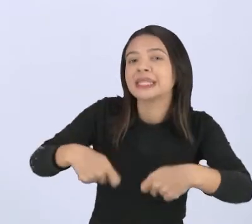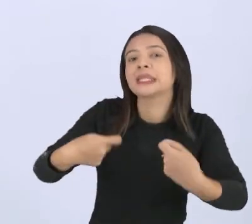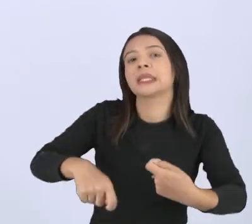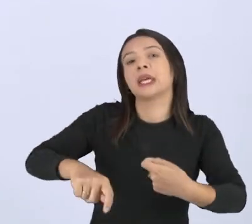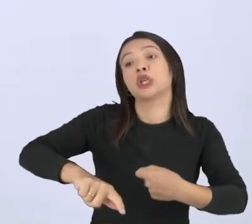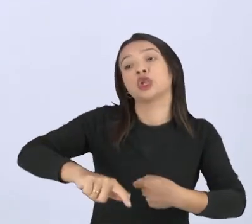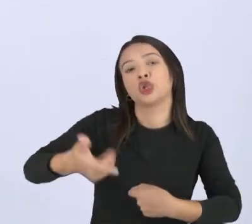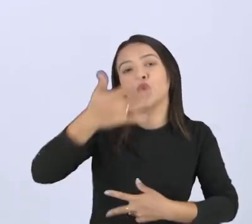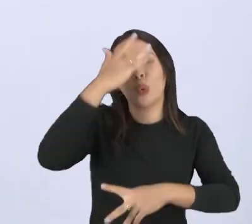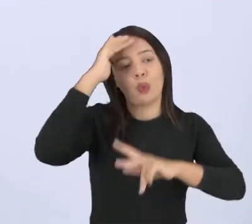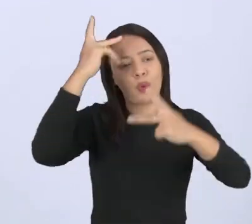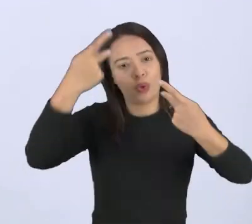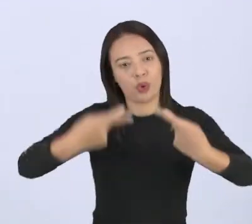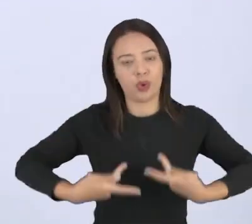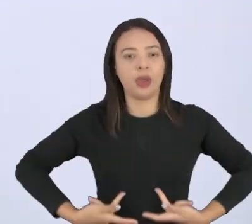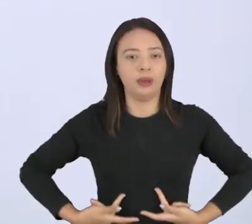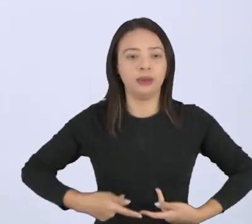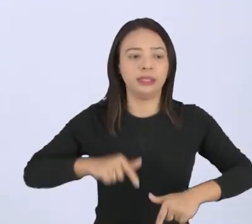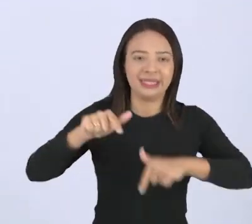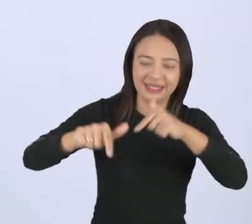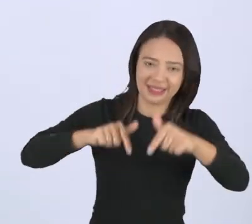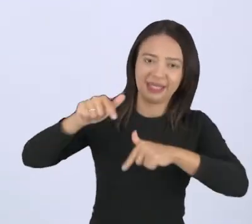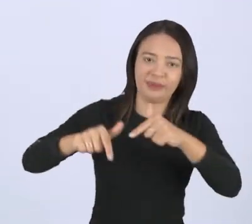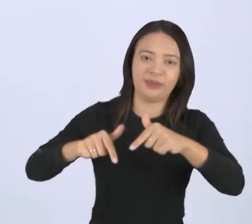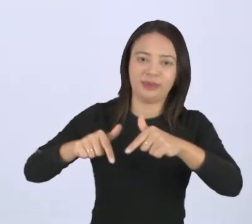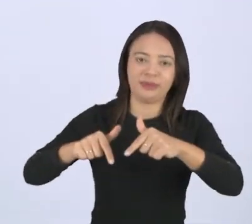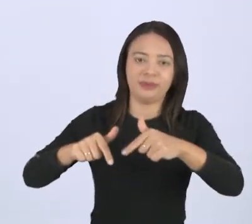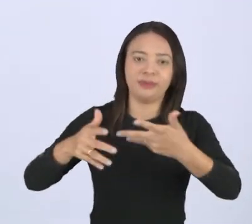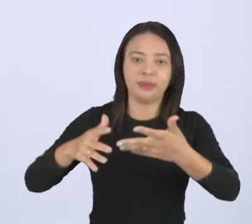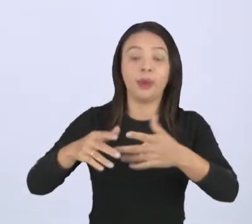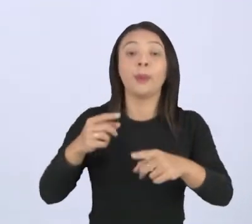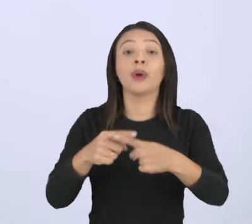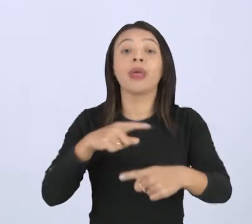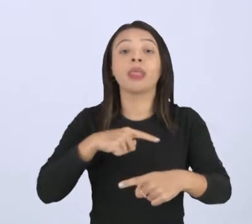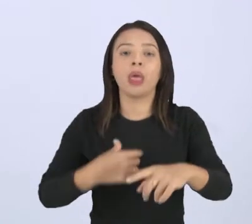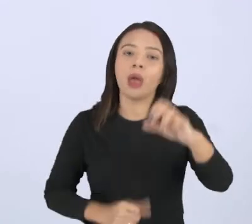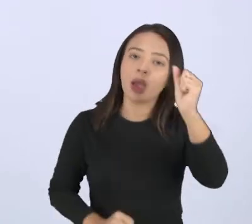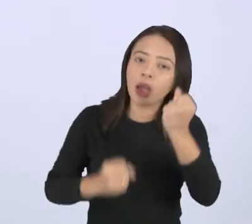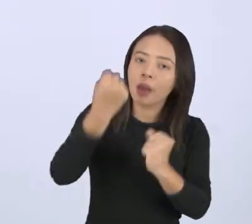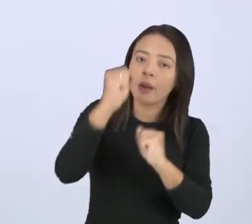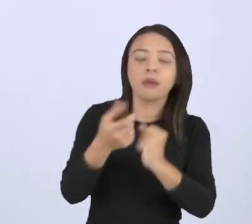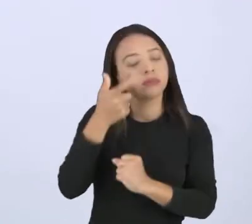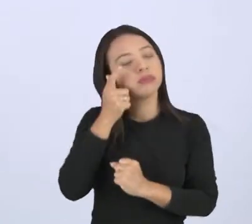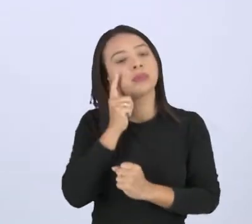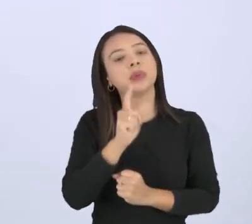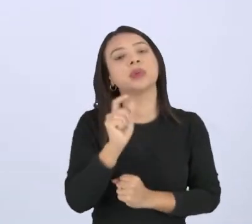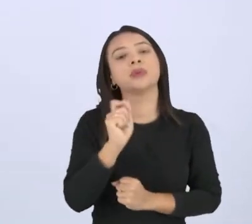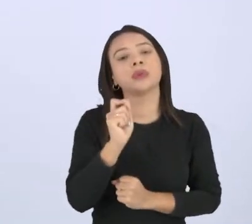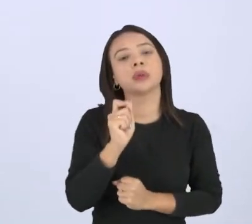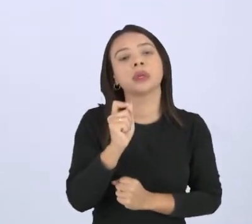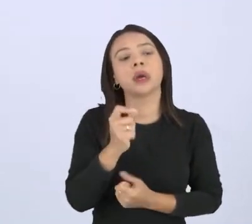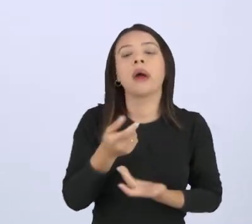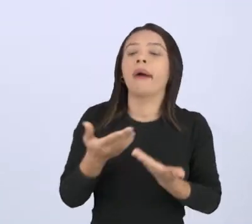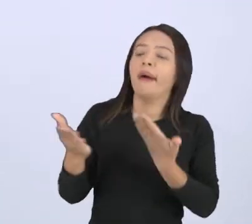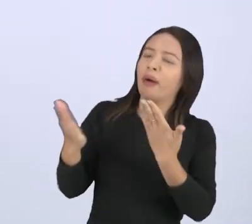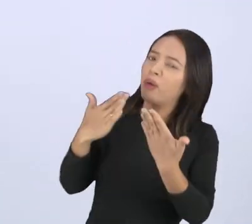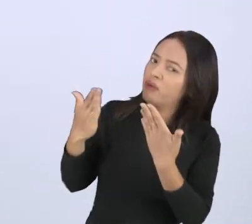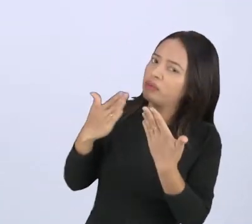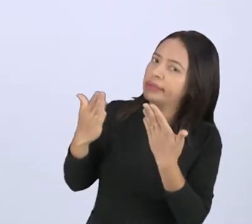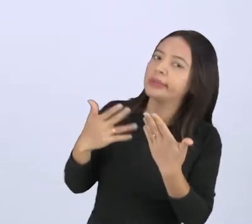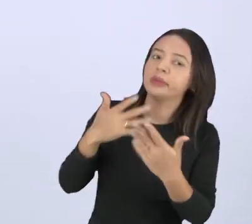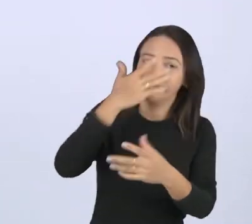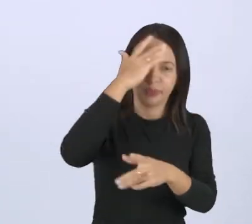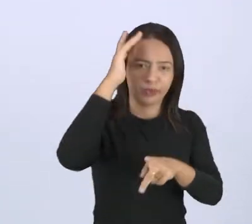outras palavras, que pelo menos com essa pressão das máquinas você consiga negociar com os trabalhadores